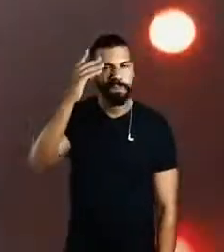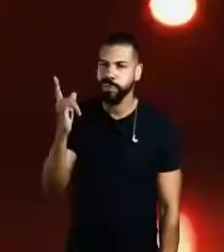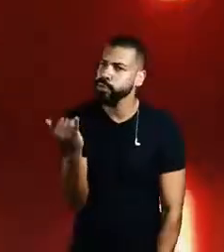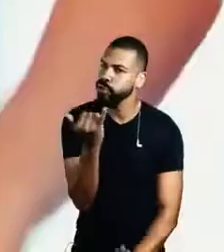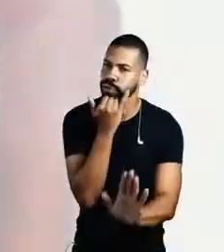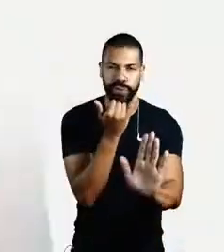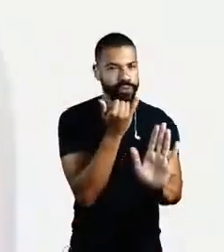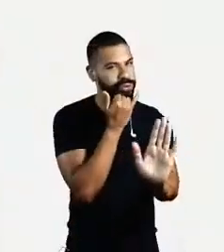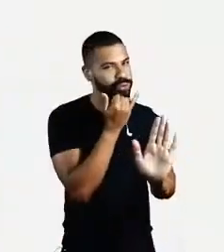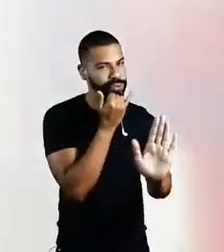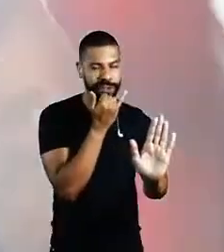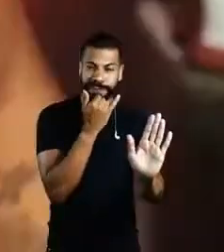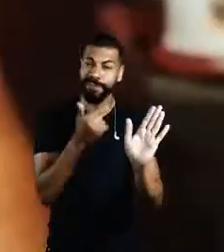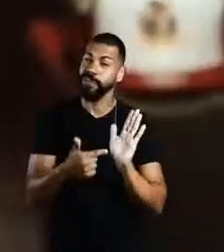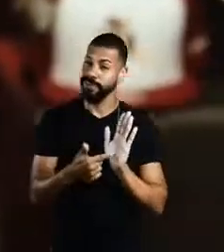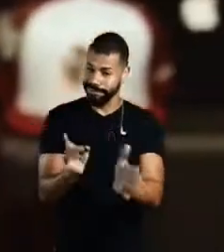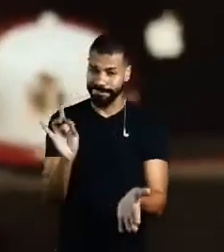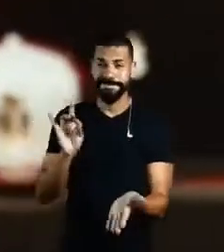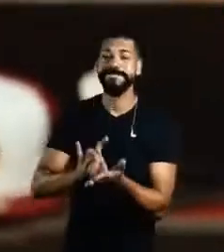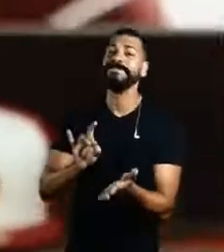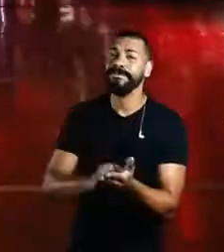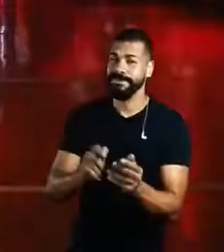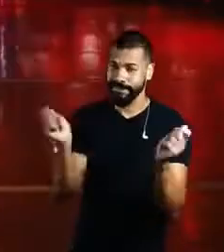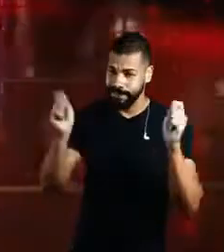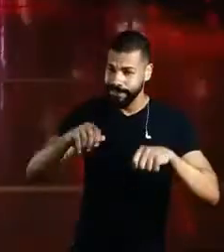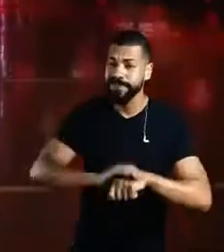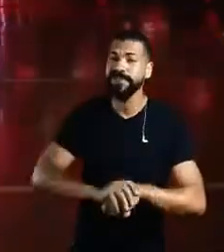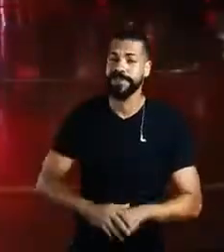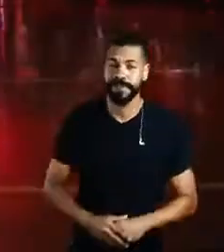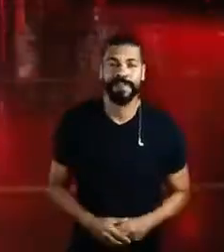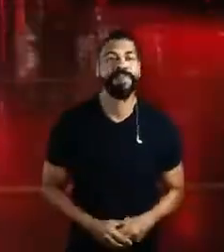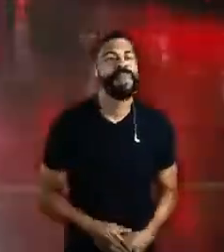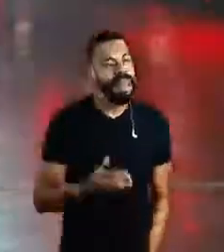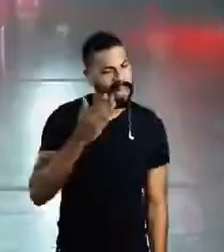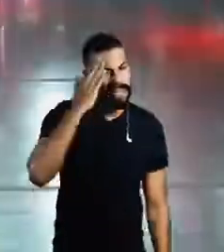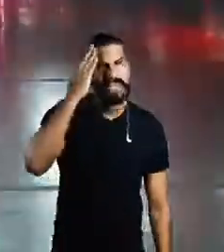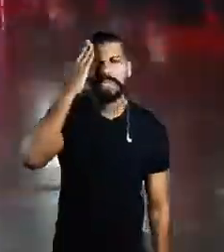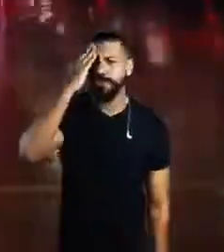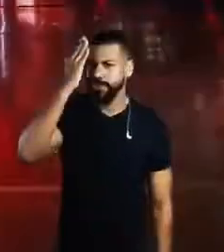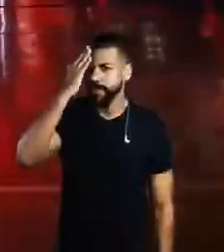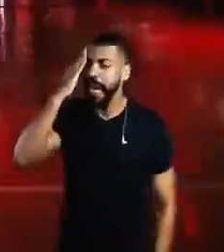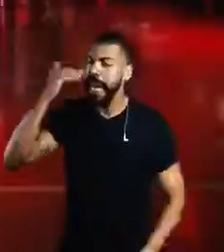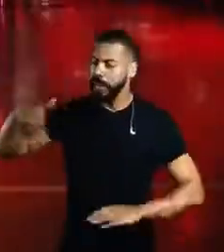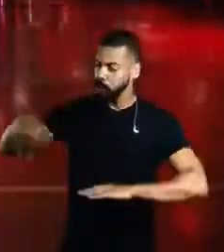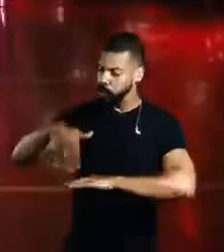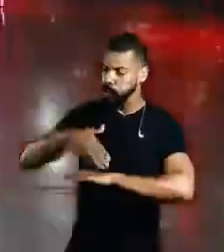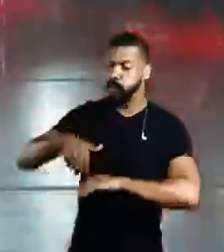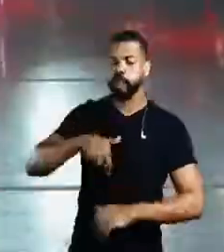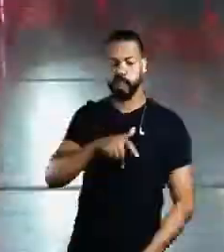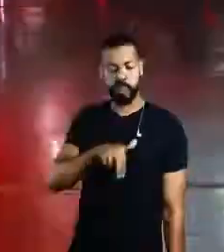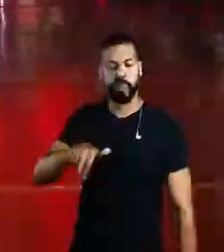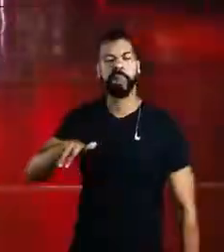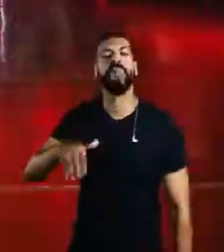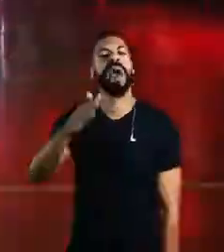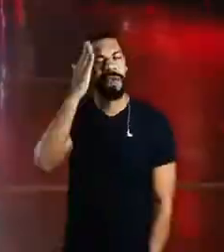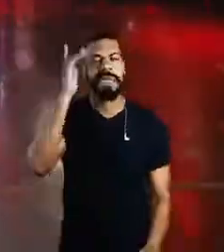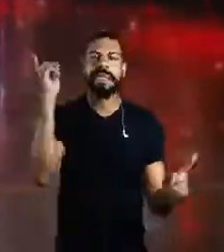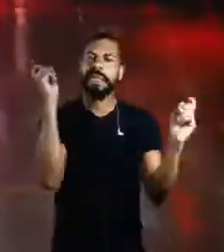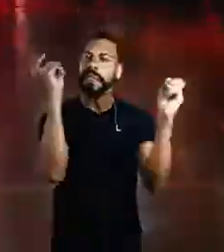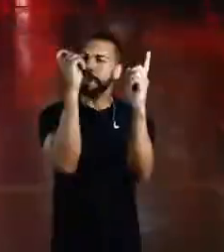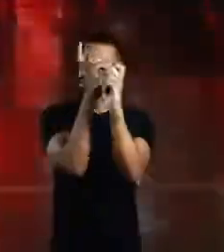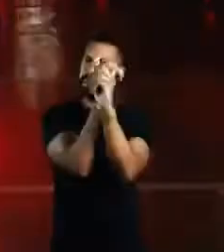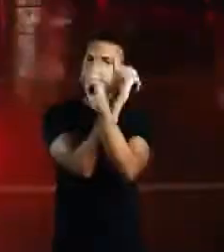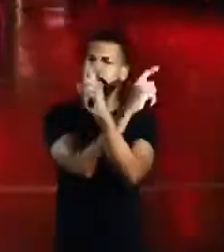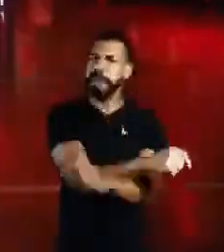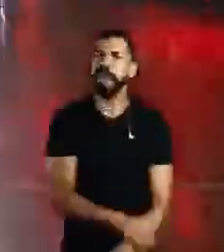não te enganei. Eu sei, sou capaz de morrer pelo que falei. Eu sei, a rua é difícil, eu sei. Eu sei, meu rap